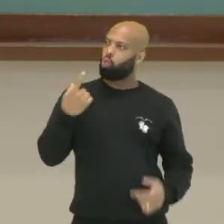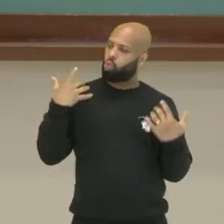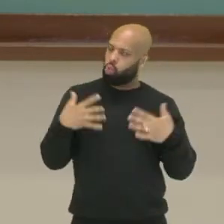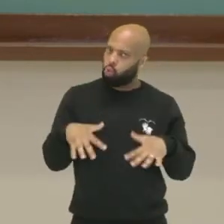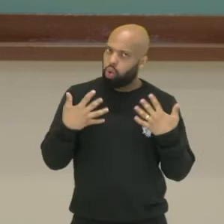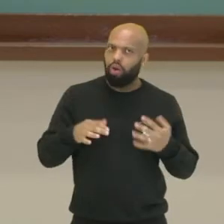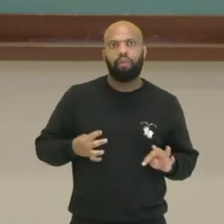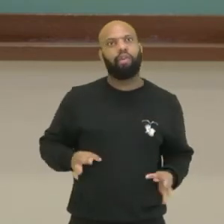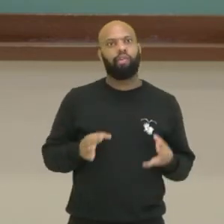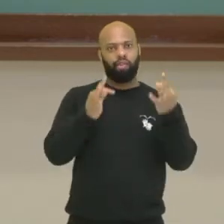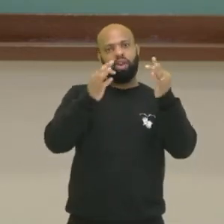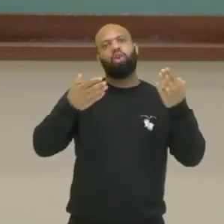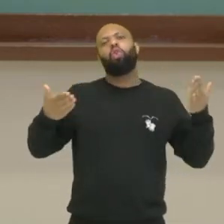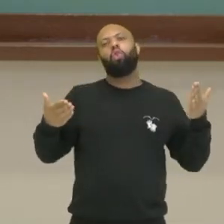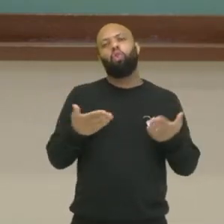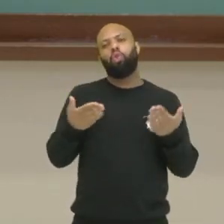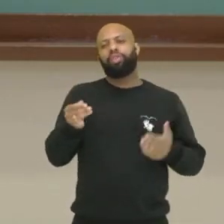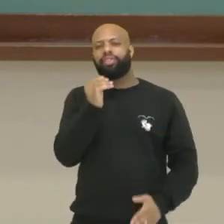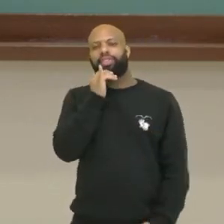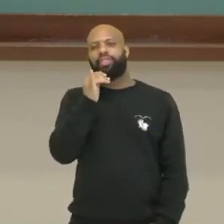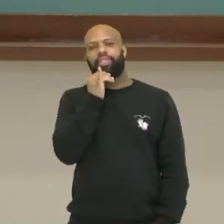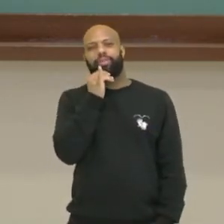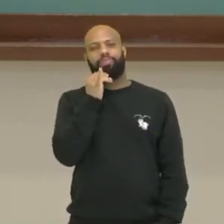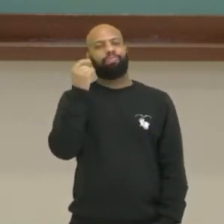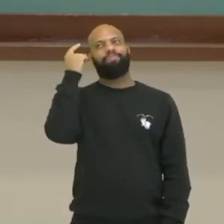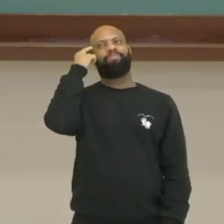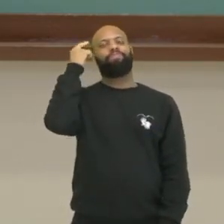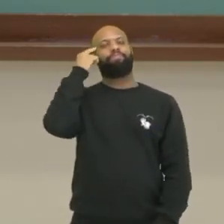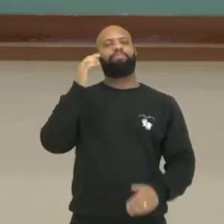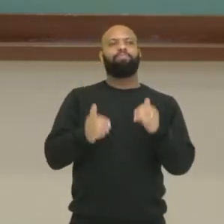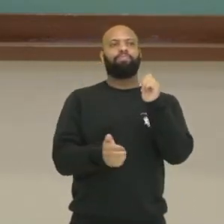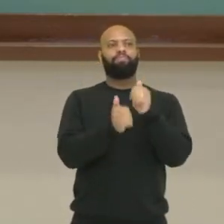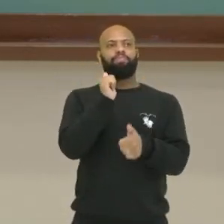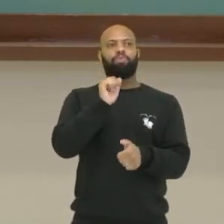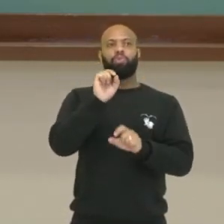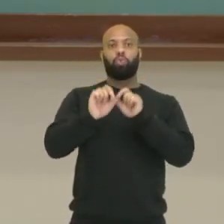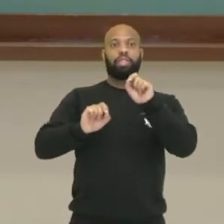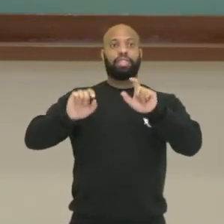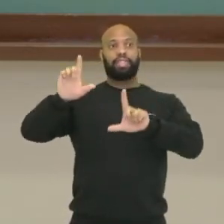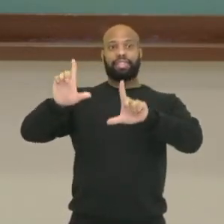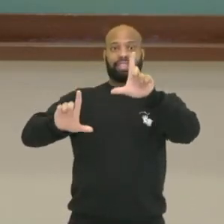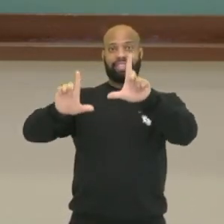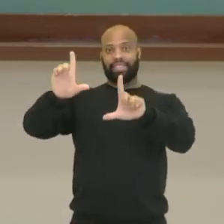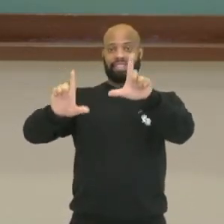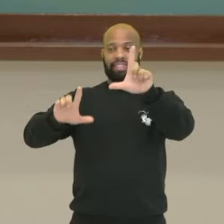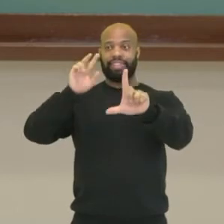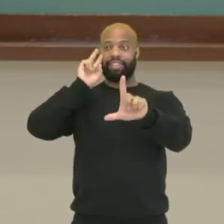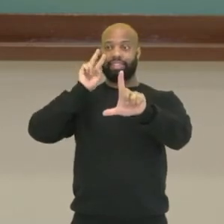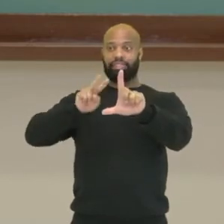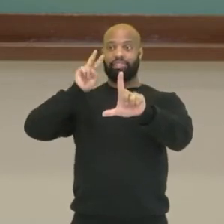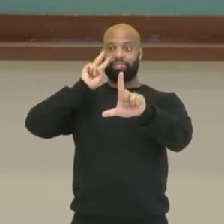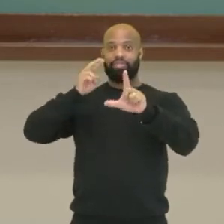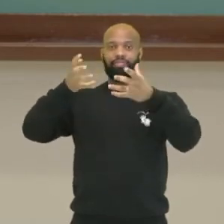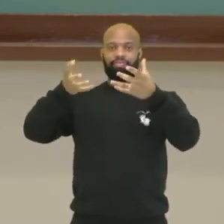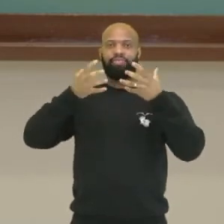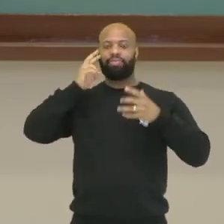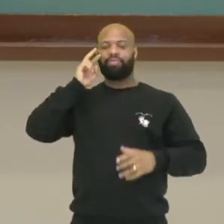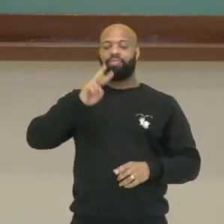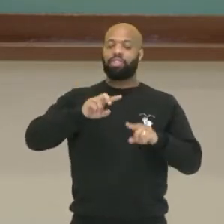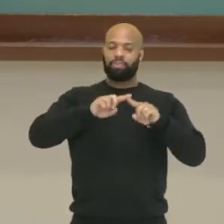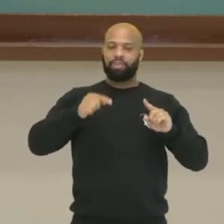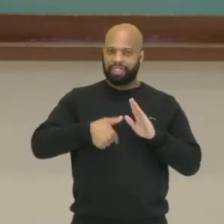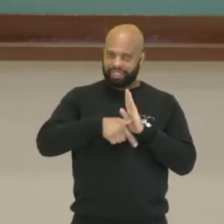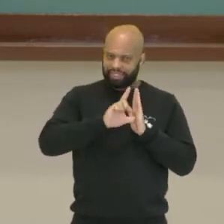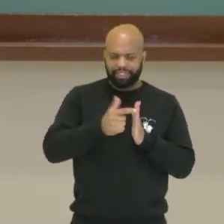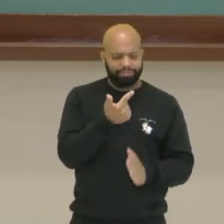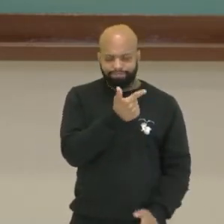do momento. Hoje, quando a gente pensa em uma partida de futebol, a gente já imagina o quê? O telão, a gente já imagina a televisão,